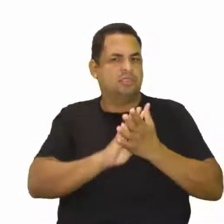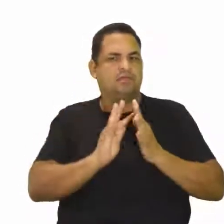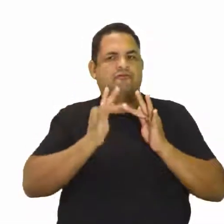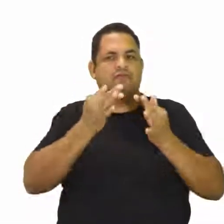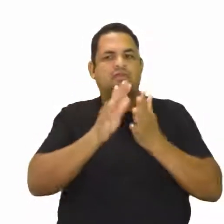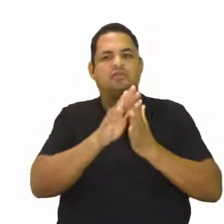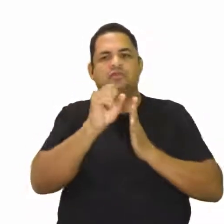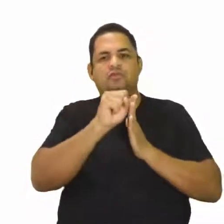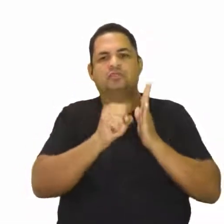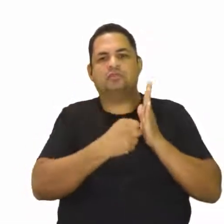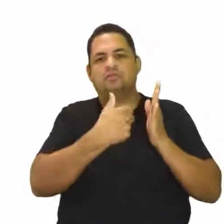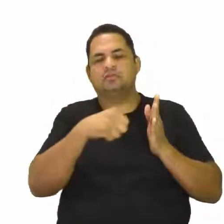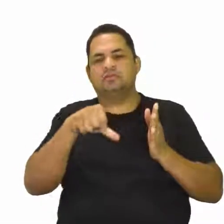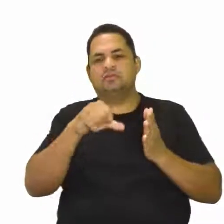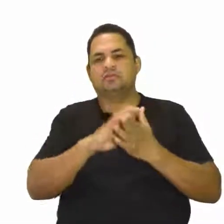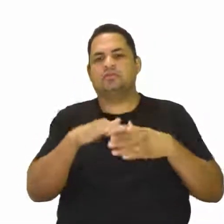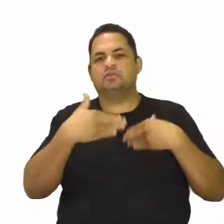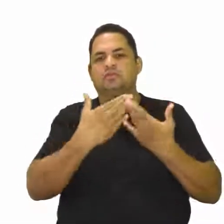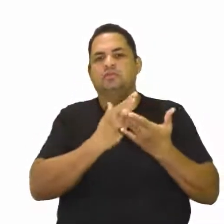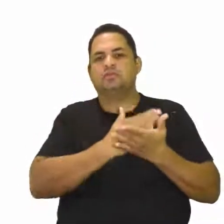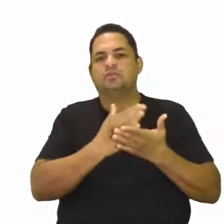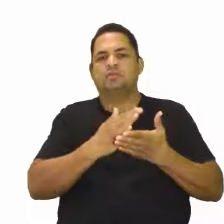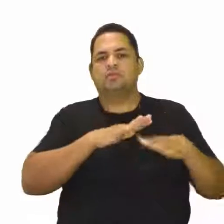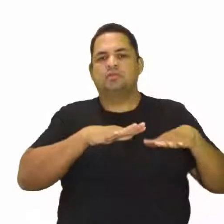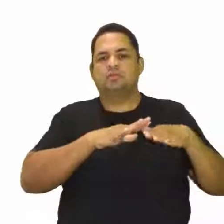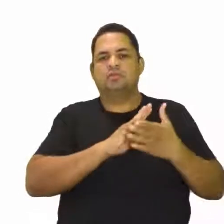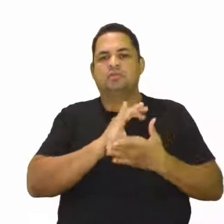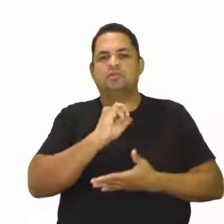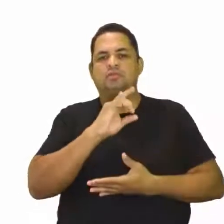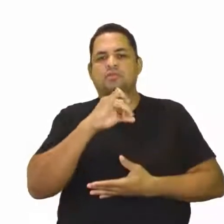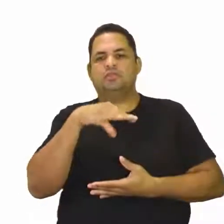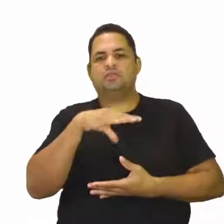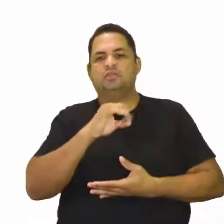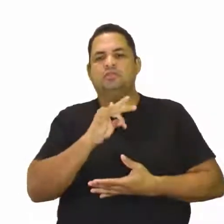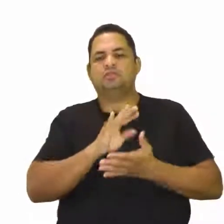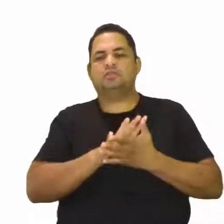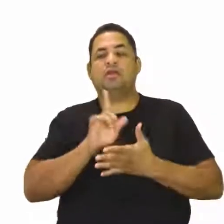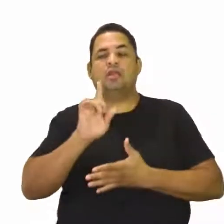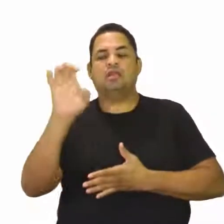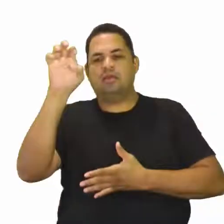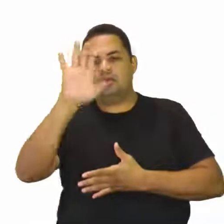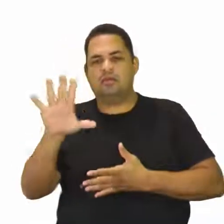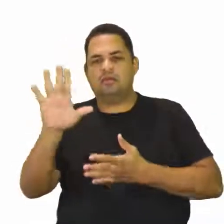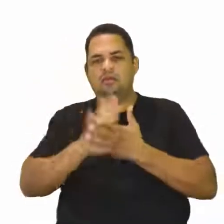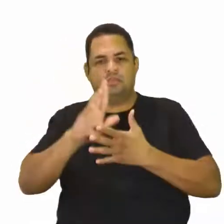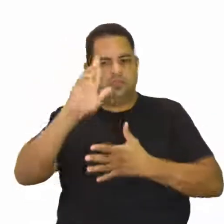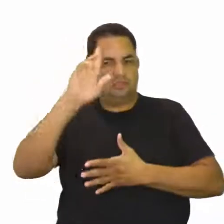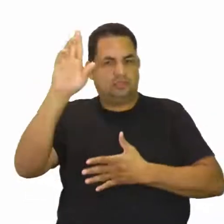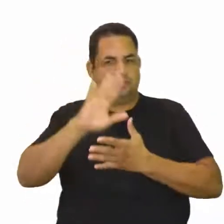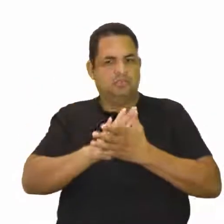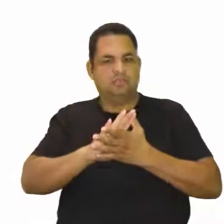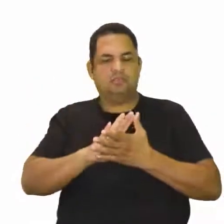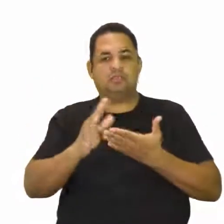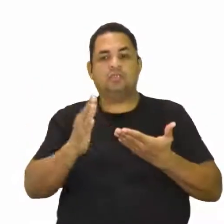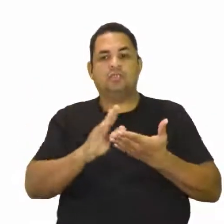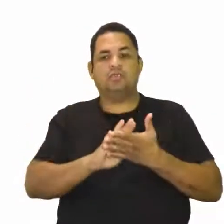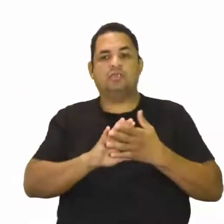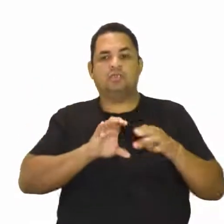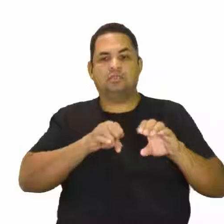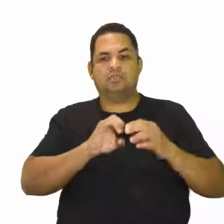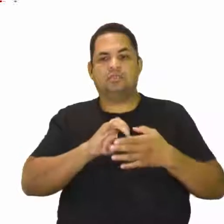século XIX, quando teve início o movimento sionista na Europa, sob a liderança do jornalista